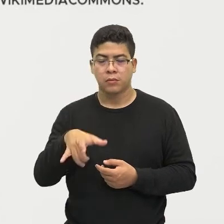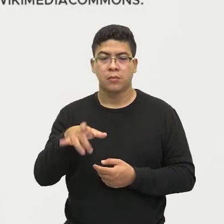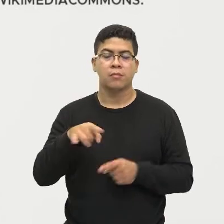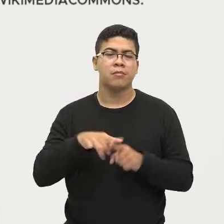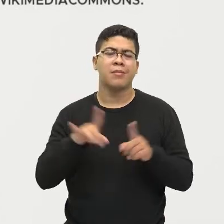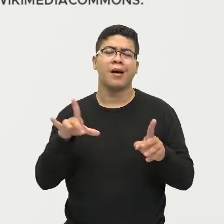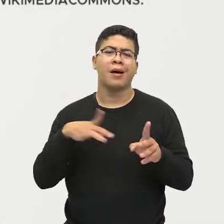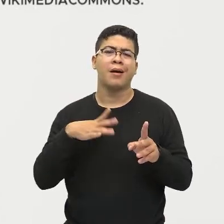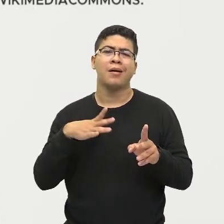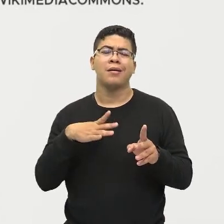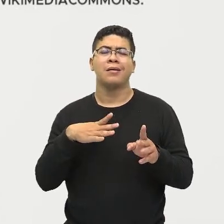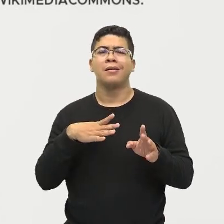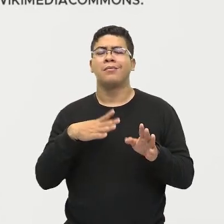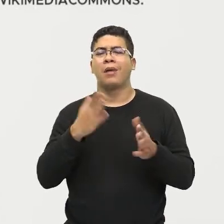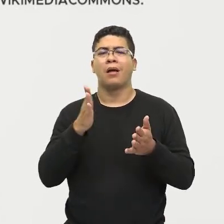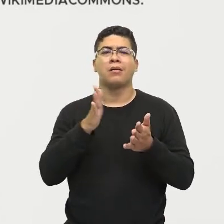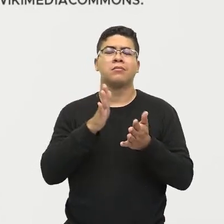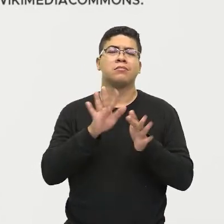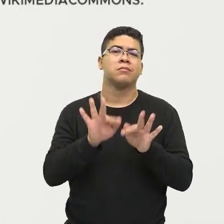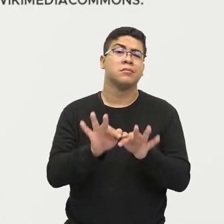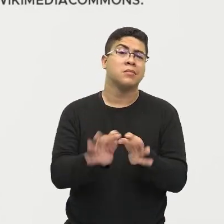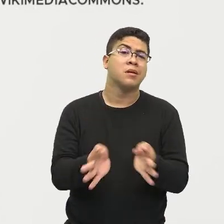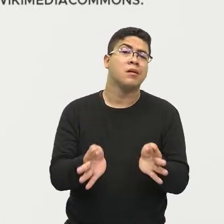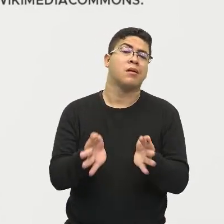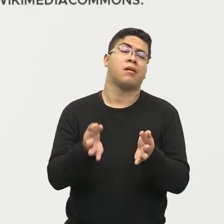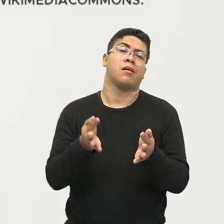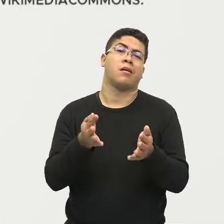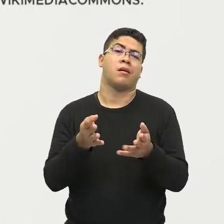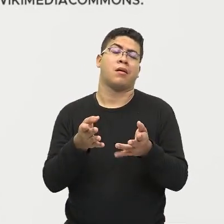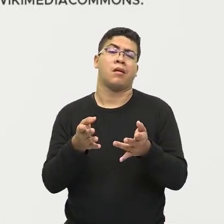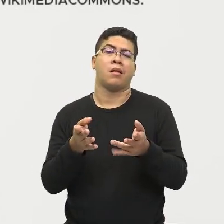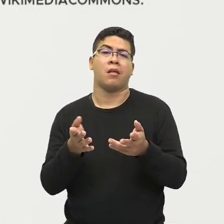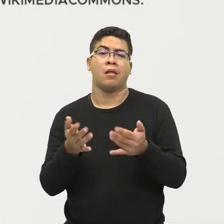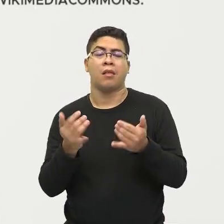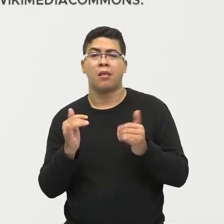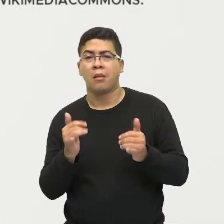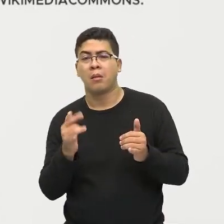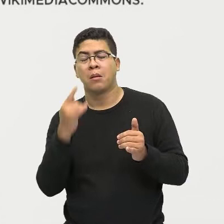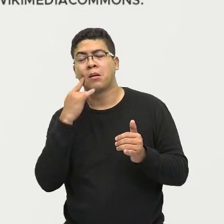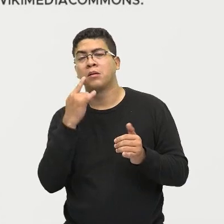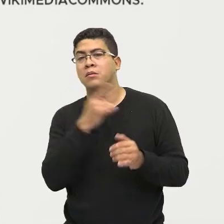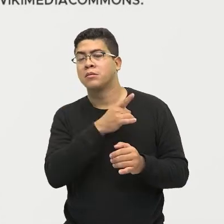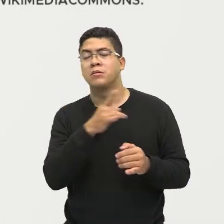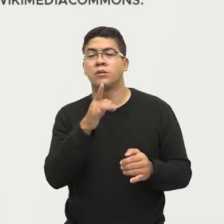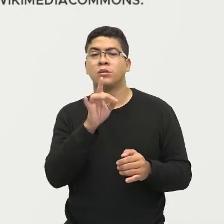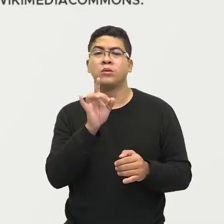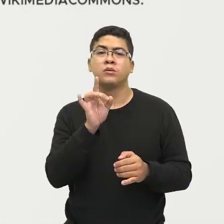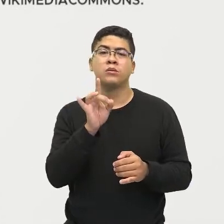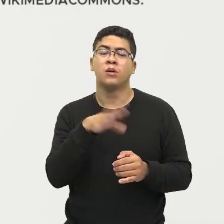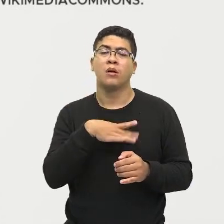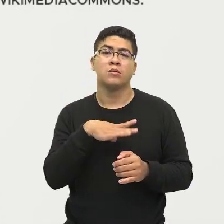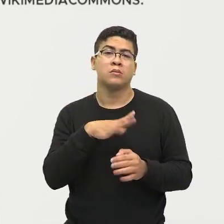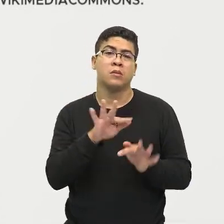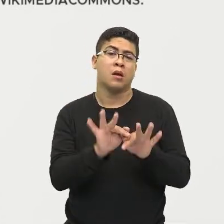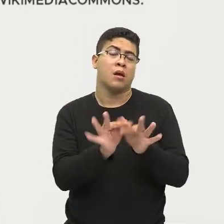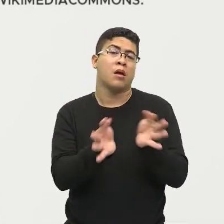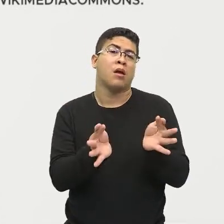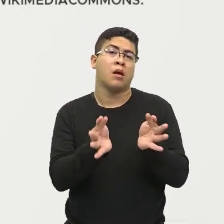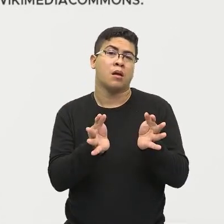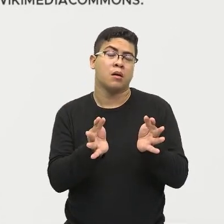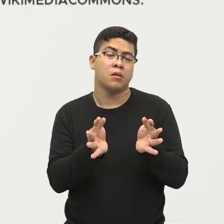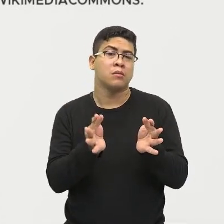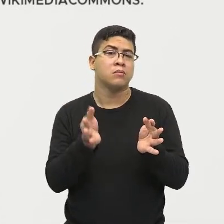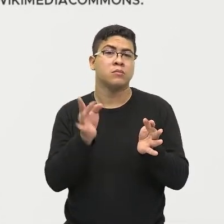coisa mais amena, né, mais tranquila, passa simplesmente só